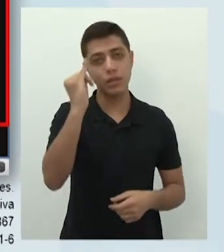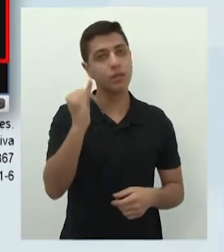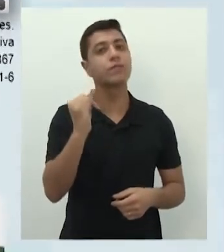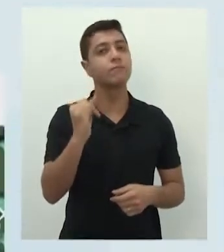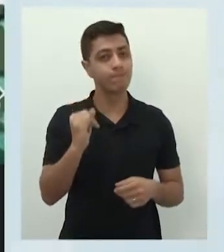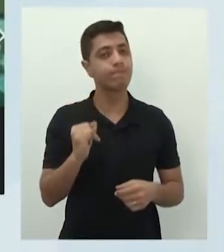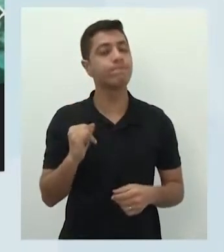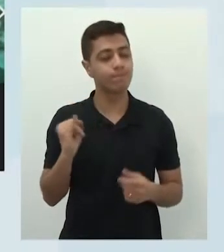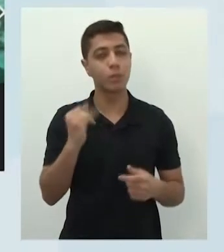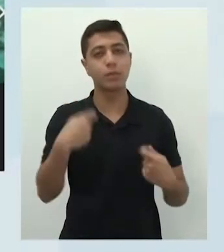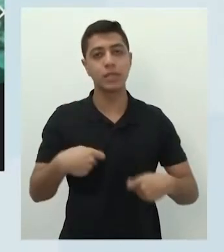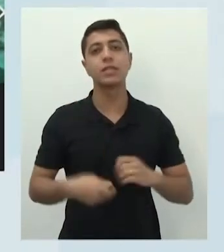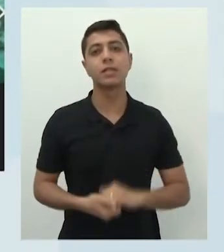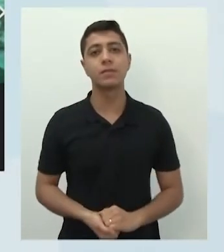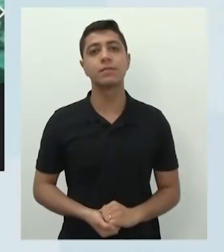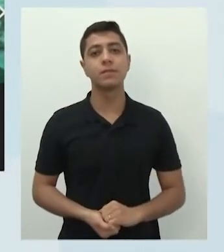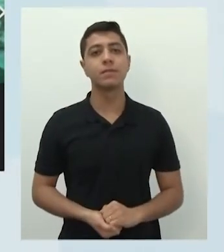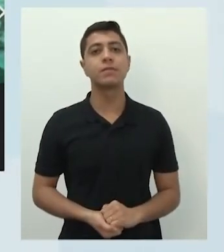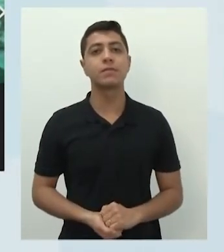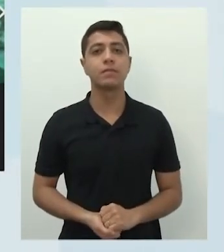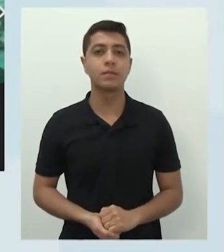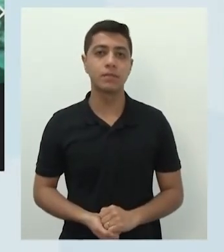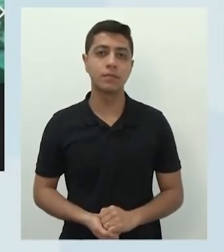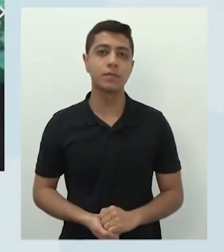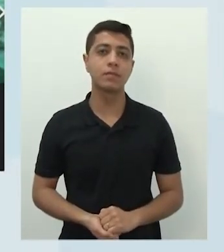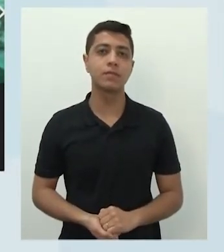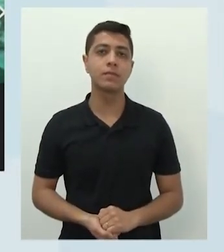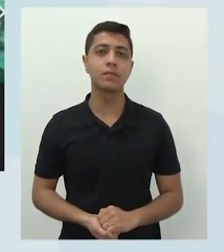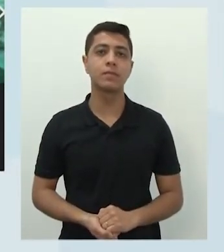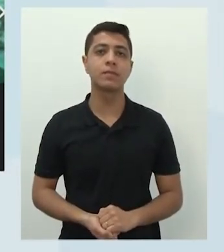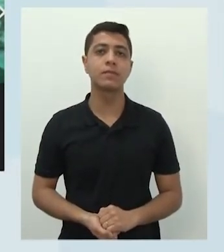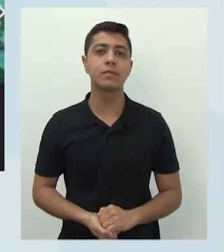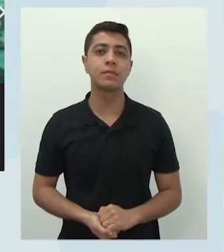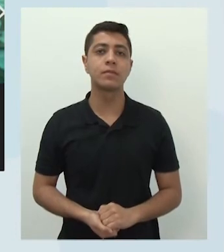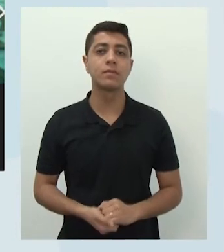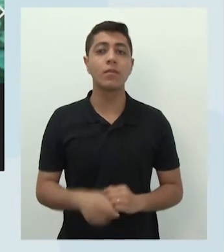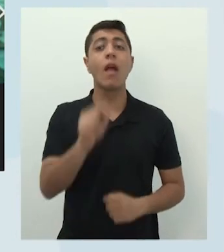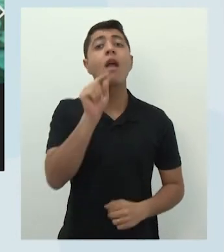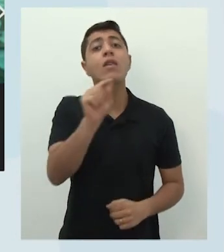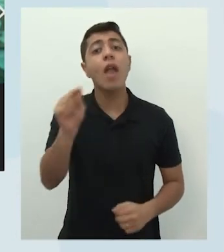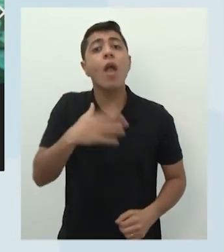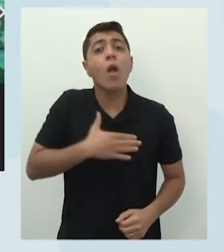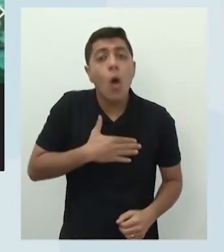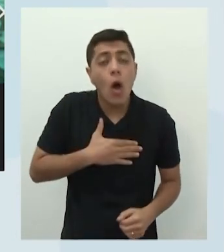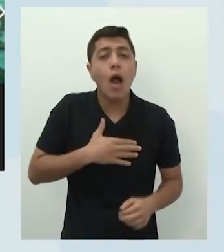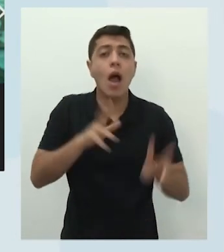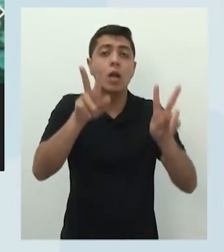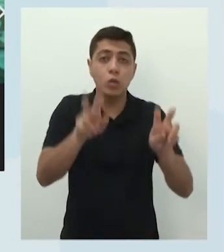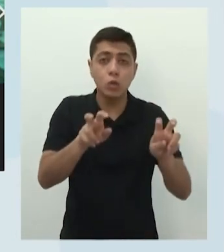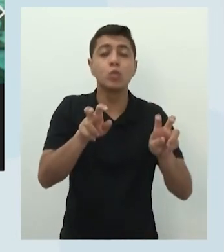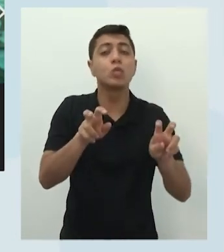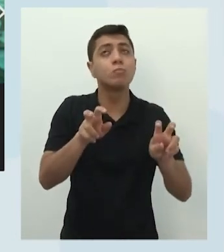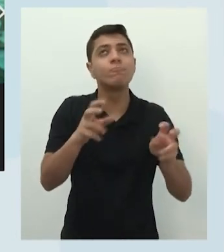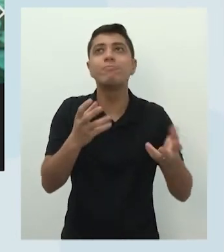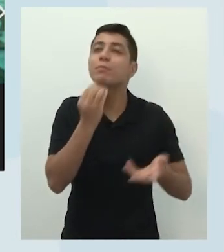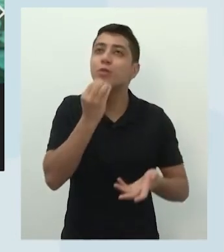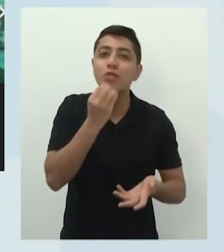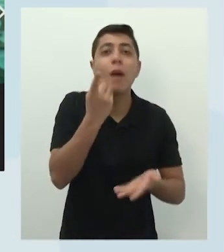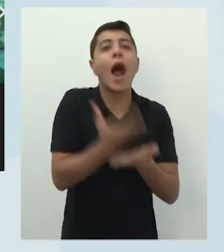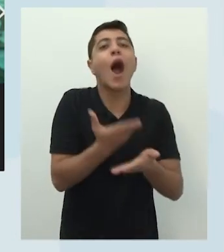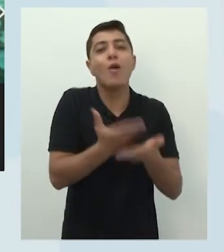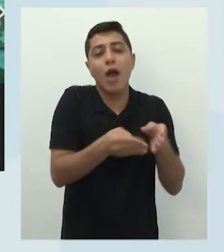aí embaixo, ó, notoriedade no compartilhamento de vídeo. Todos querem que, se vocês olharem um vídeo